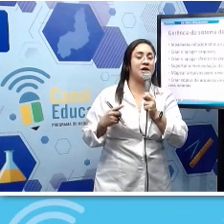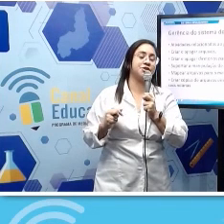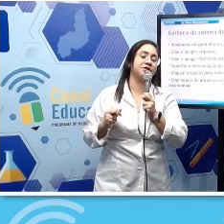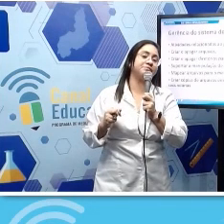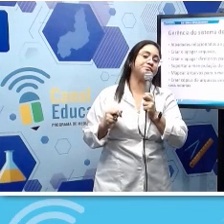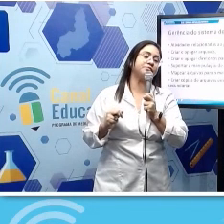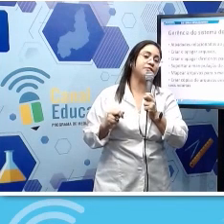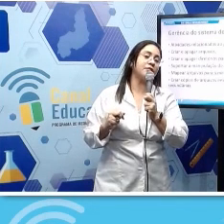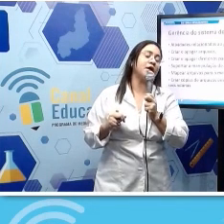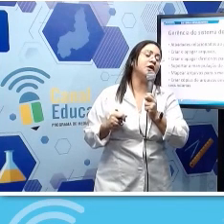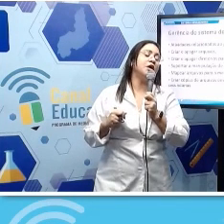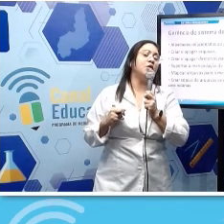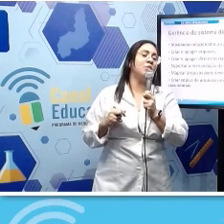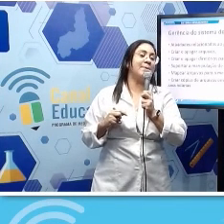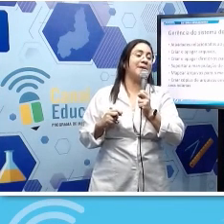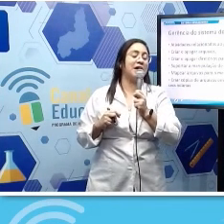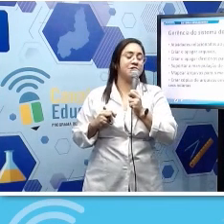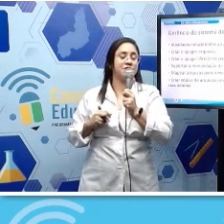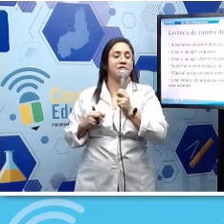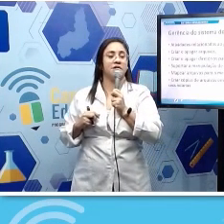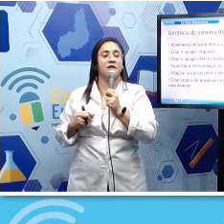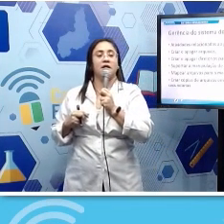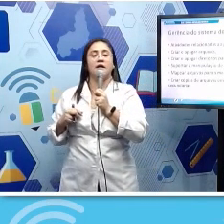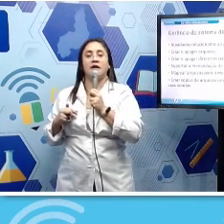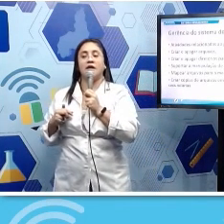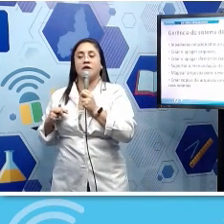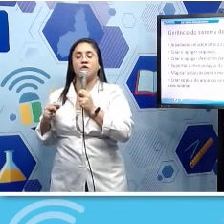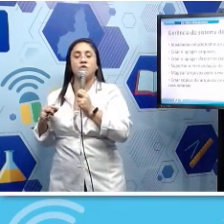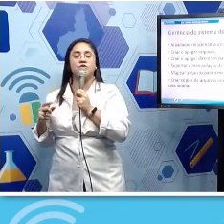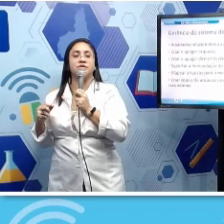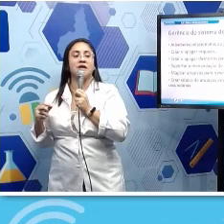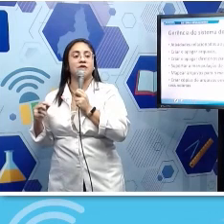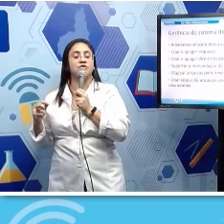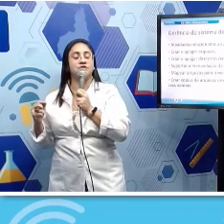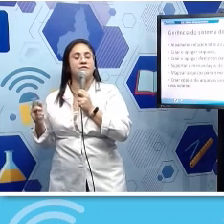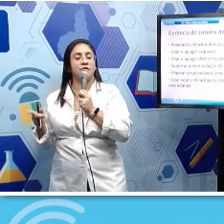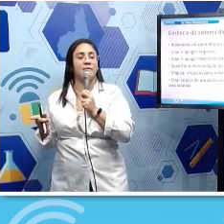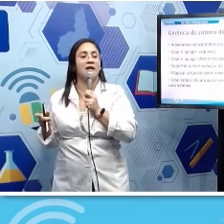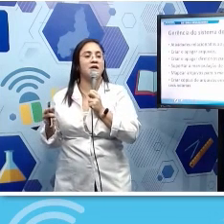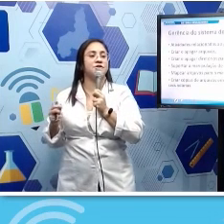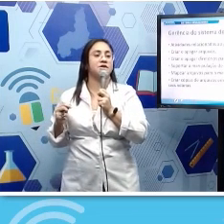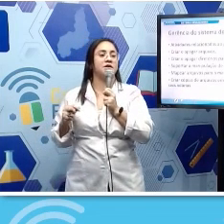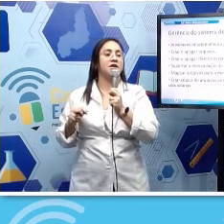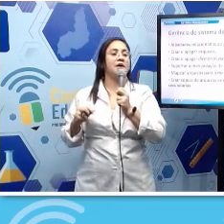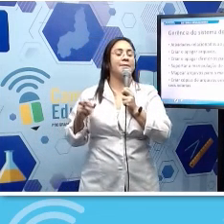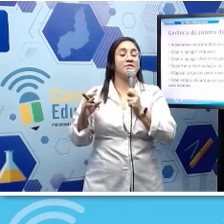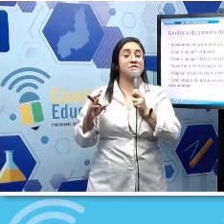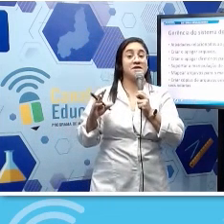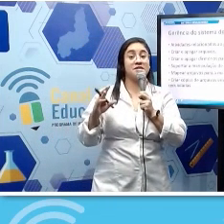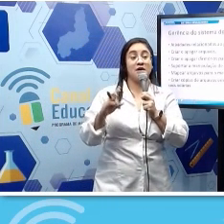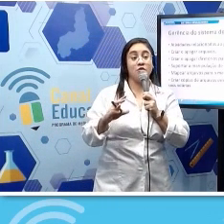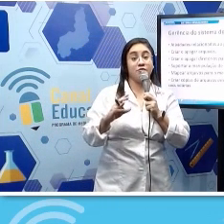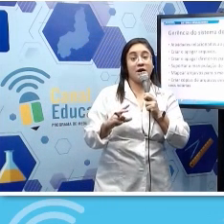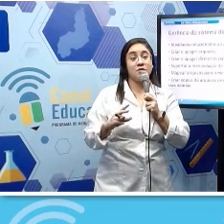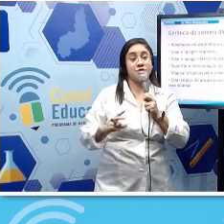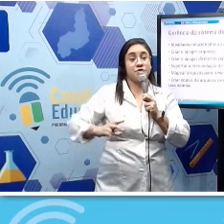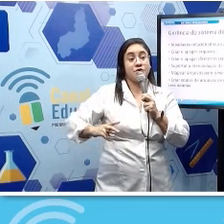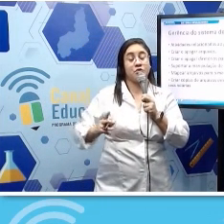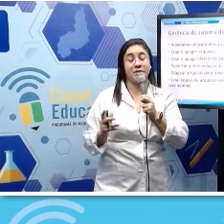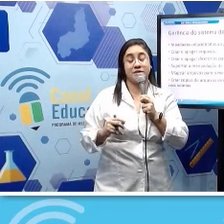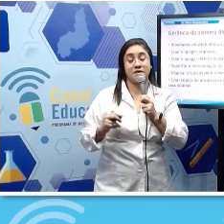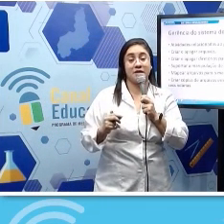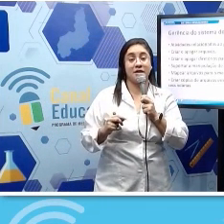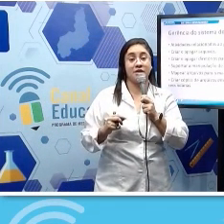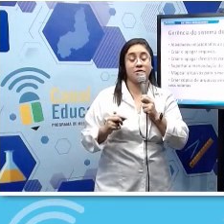da pasta uma página Curso Técnico de Informática, para você salvar os